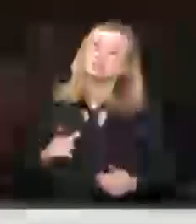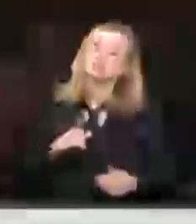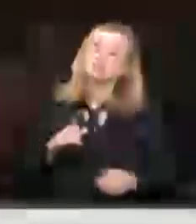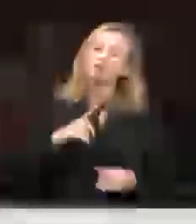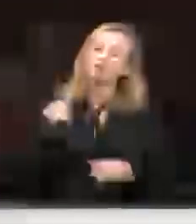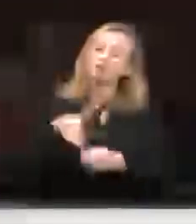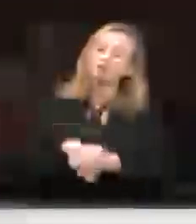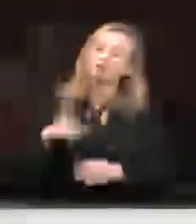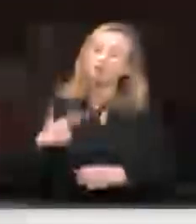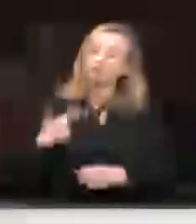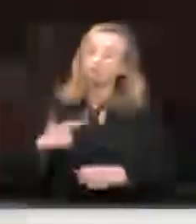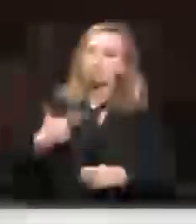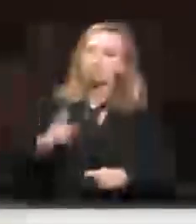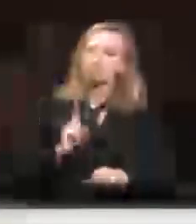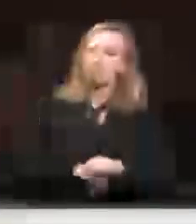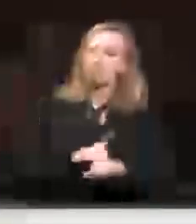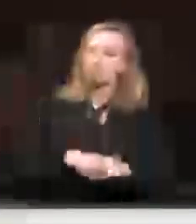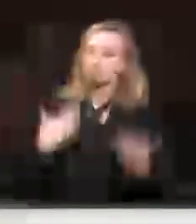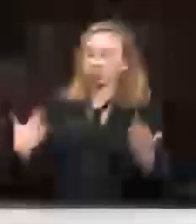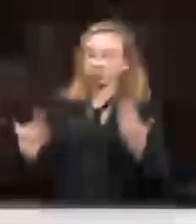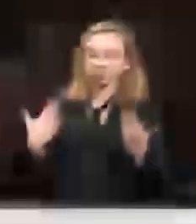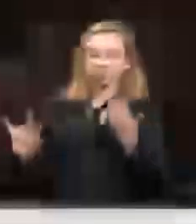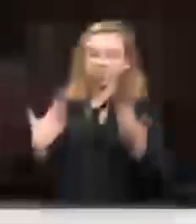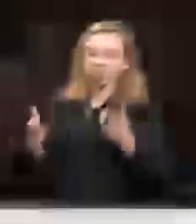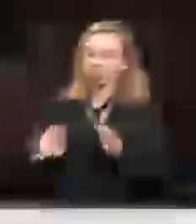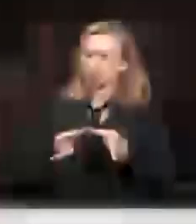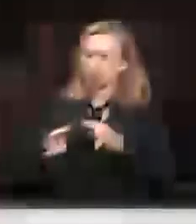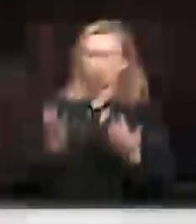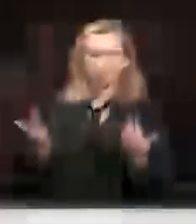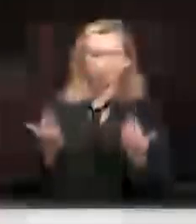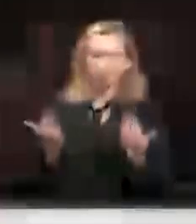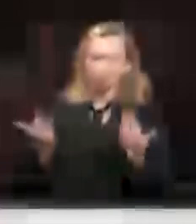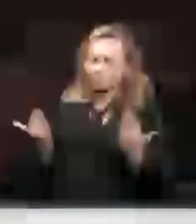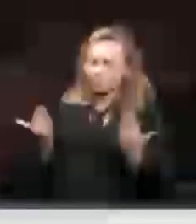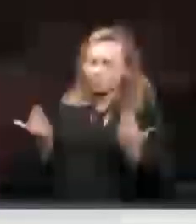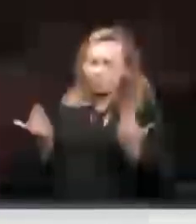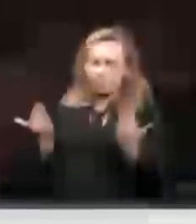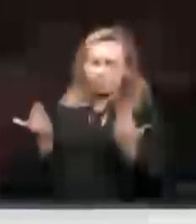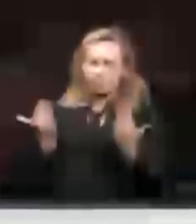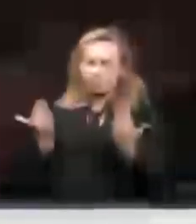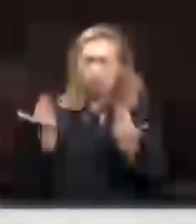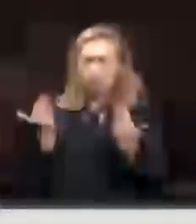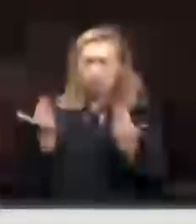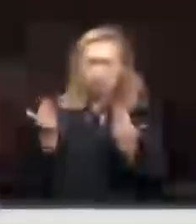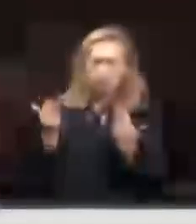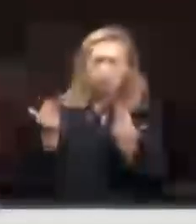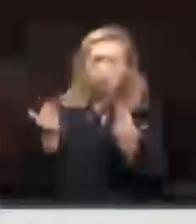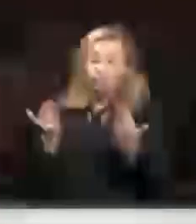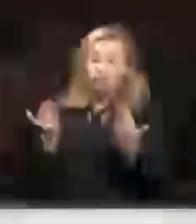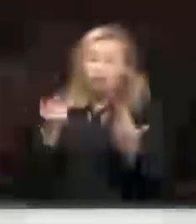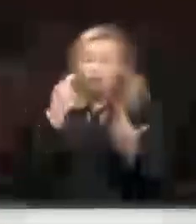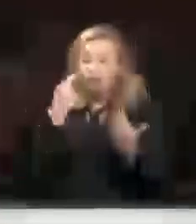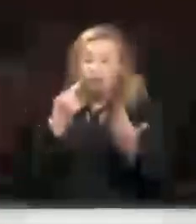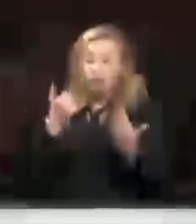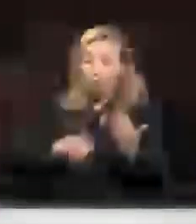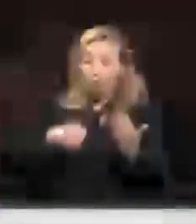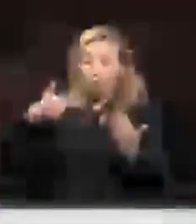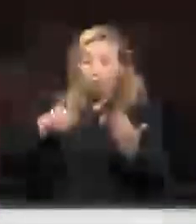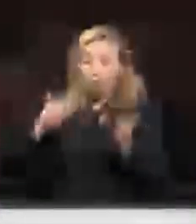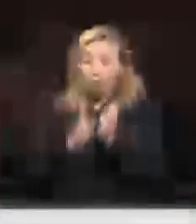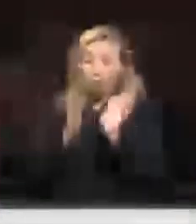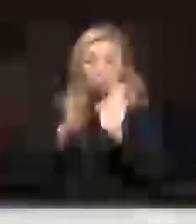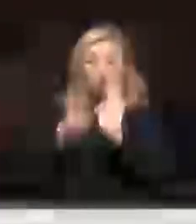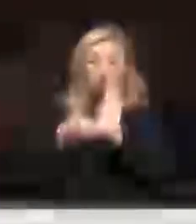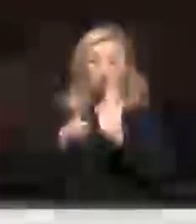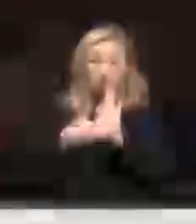de comparar os projetos, analisar as propostas colocadas, e o